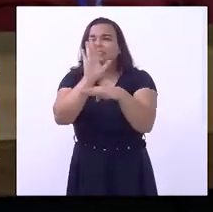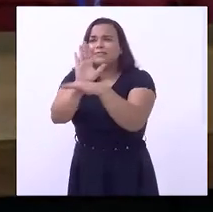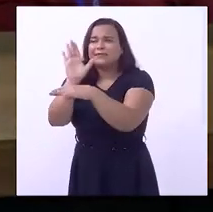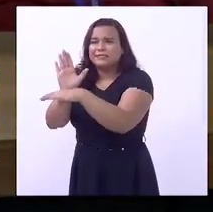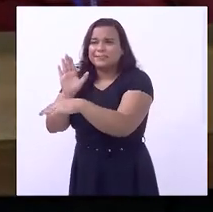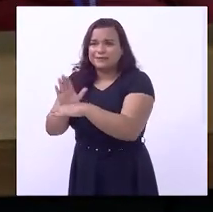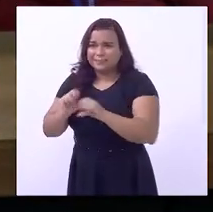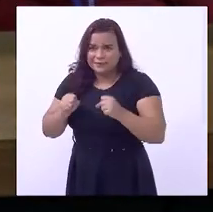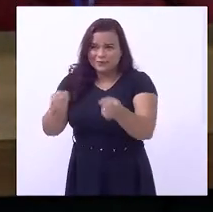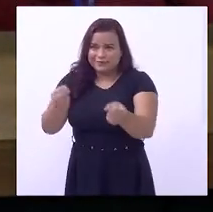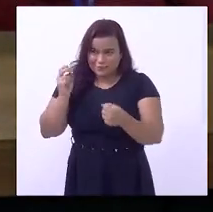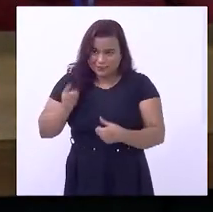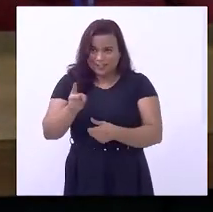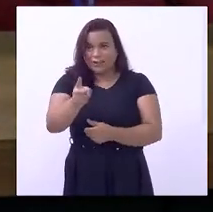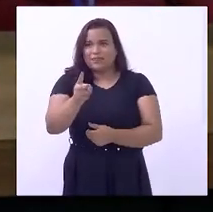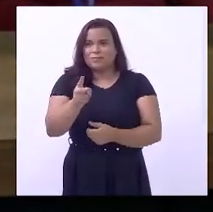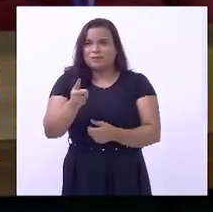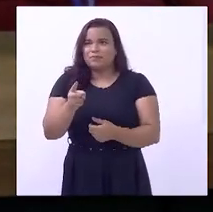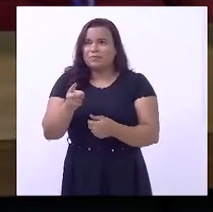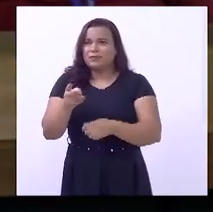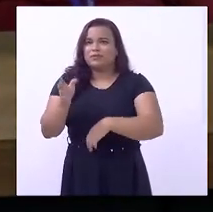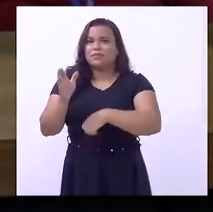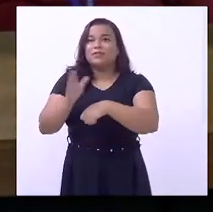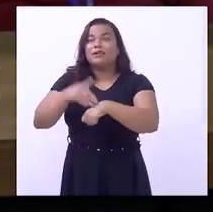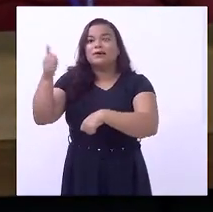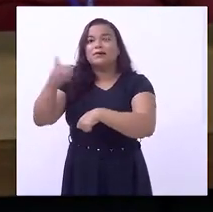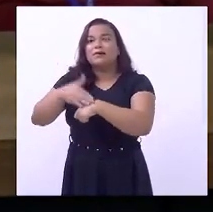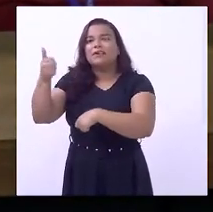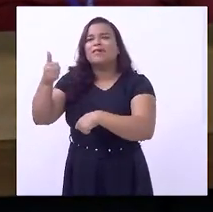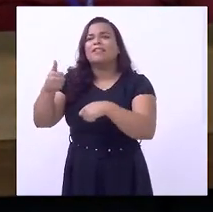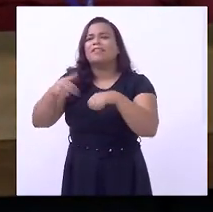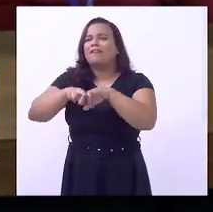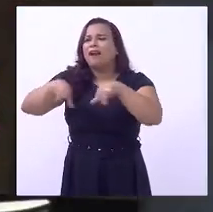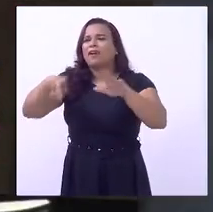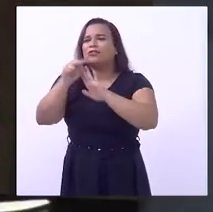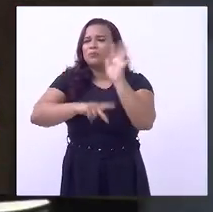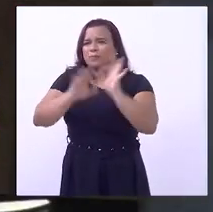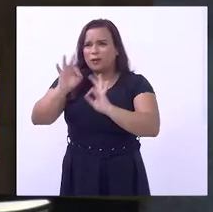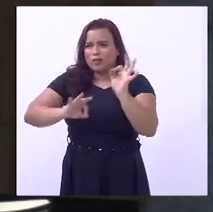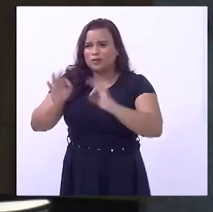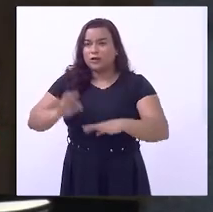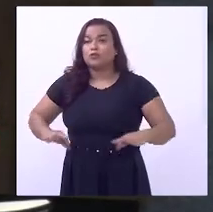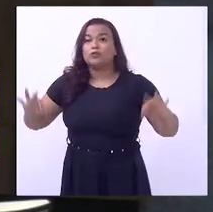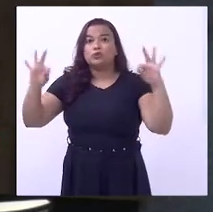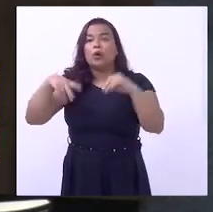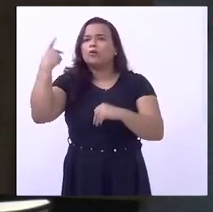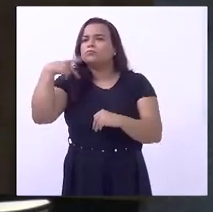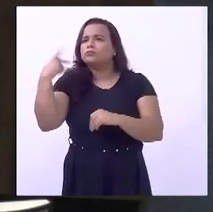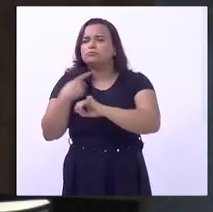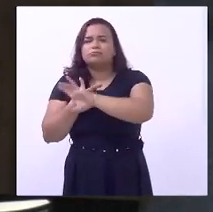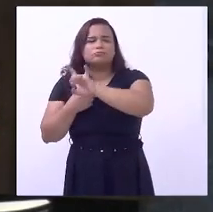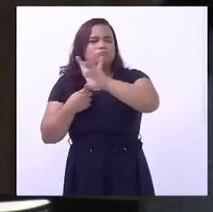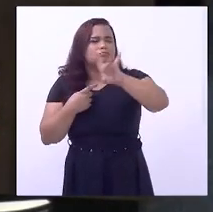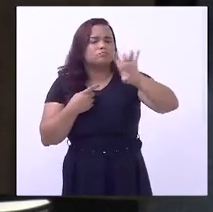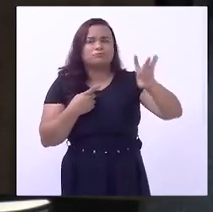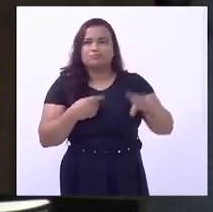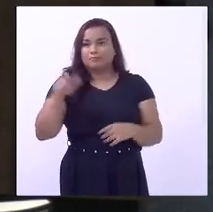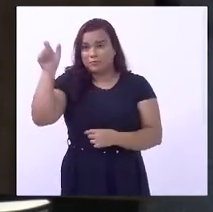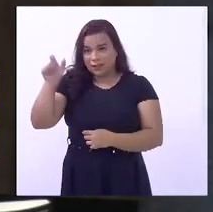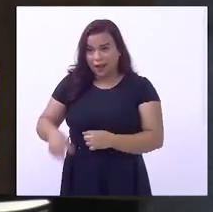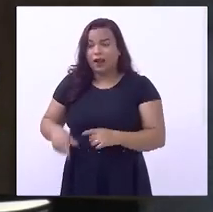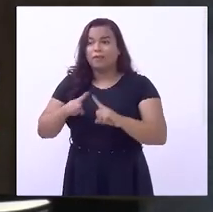de si para aprimoramento dos projetos de todos os parlamentares.